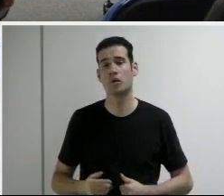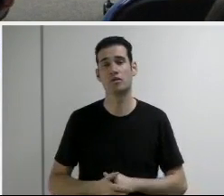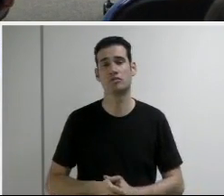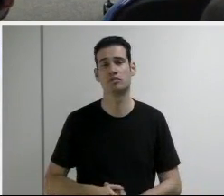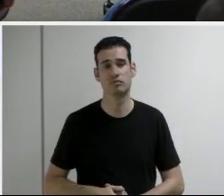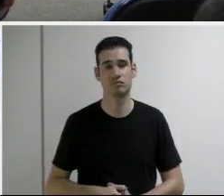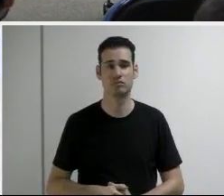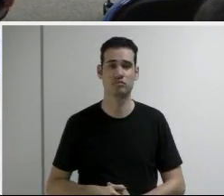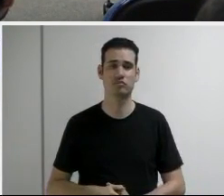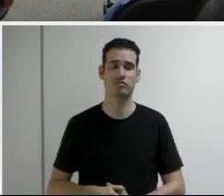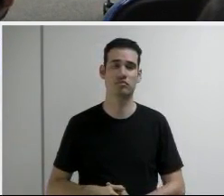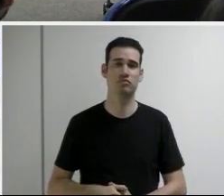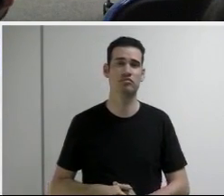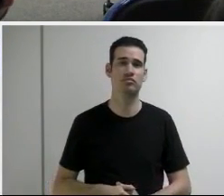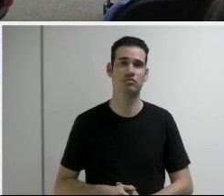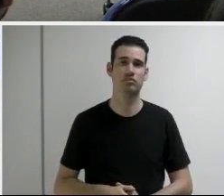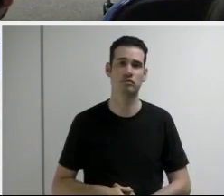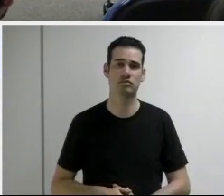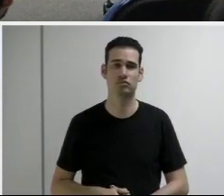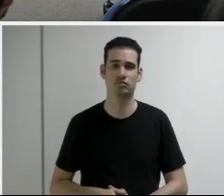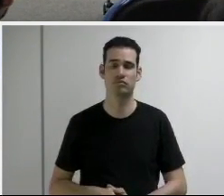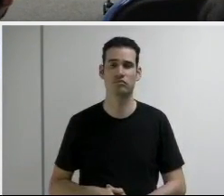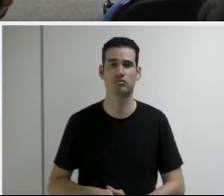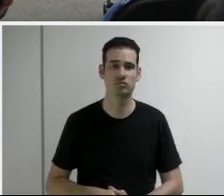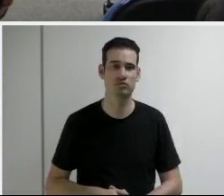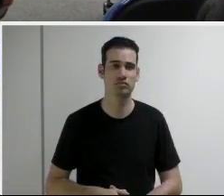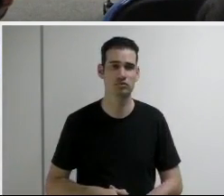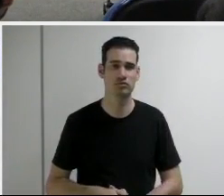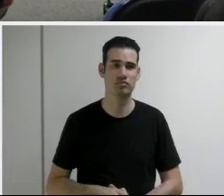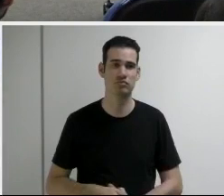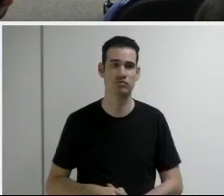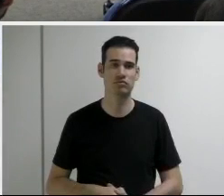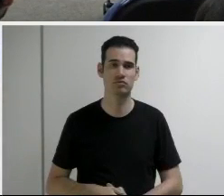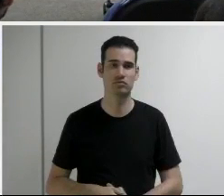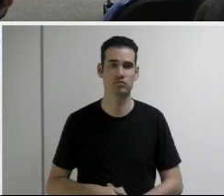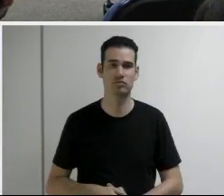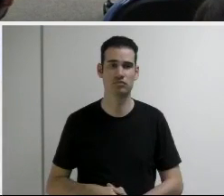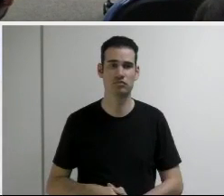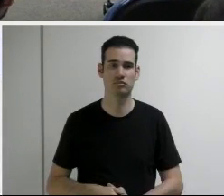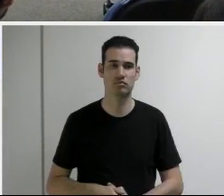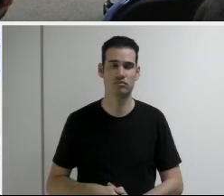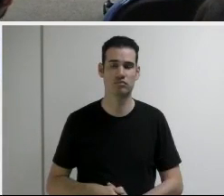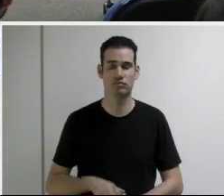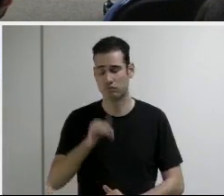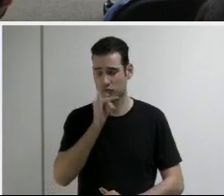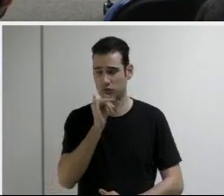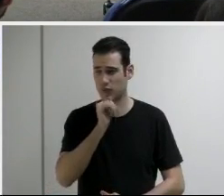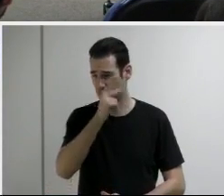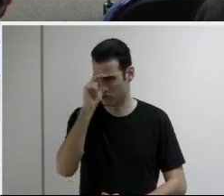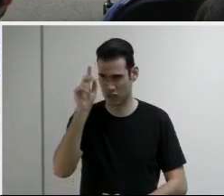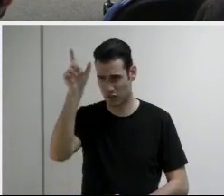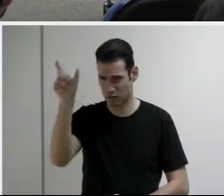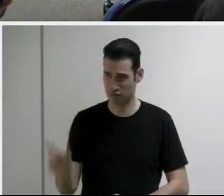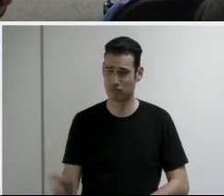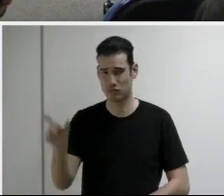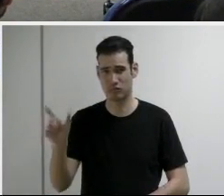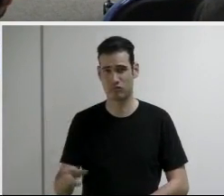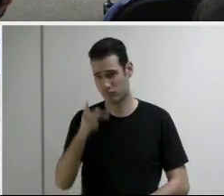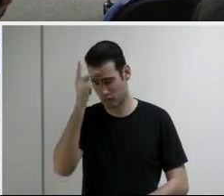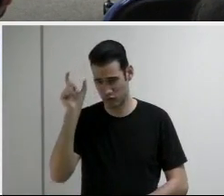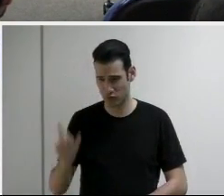é aquele que, apesar de ele não ter um consentimento direto do usuário, o tratador